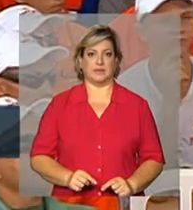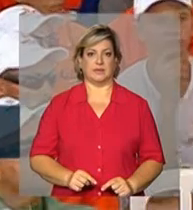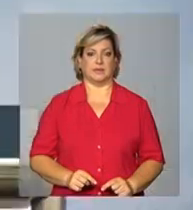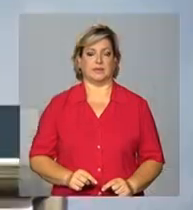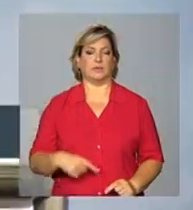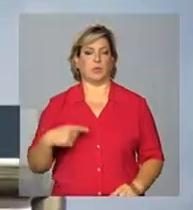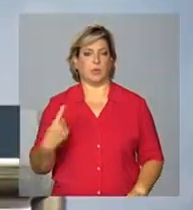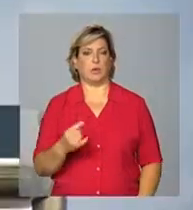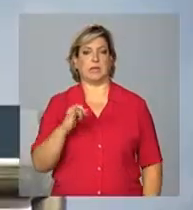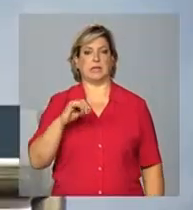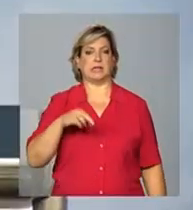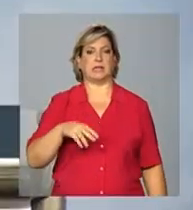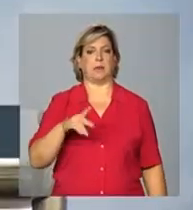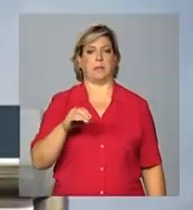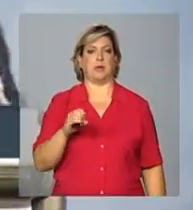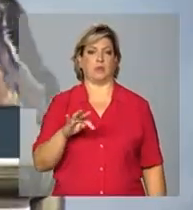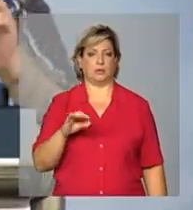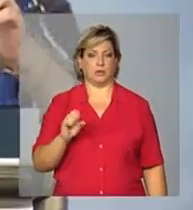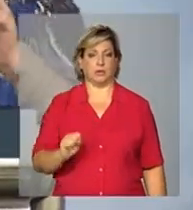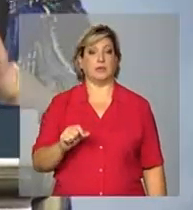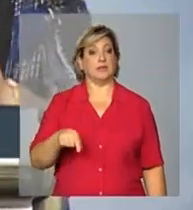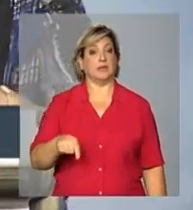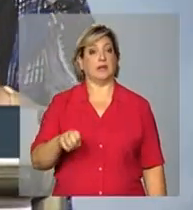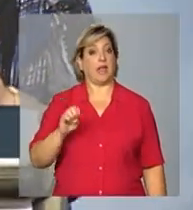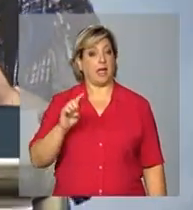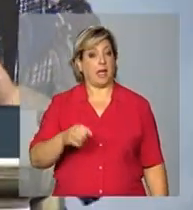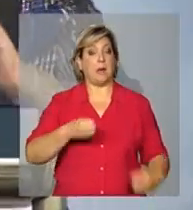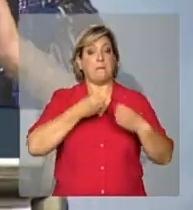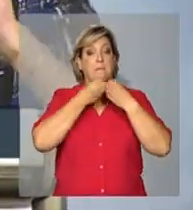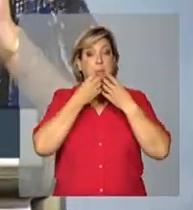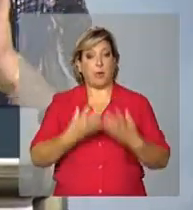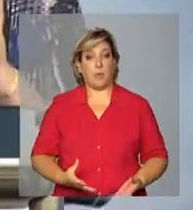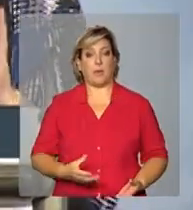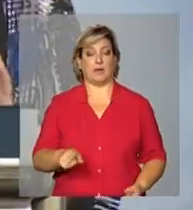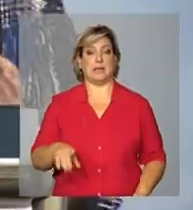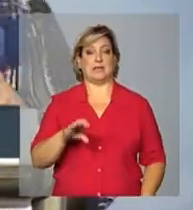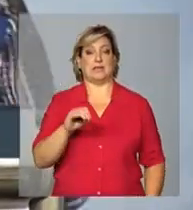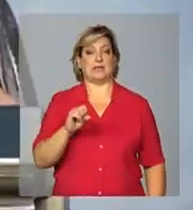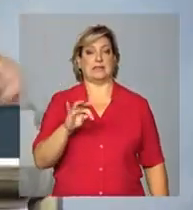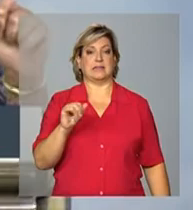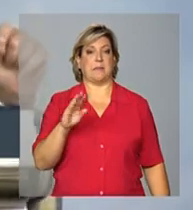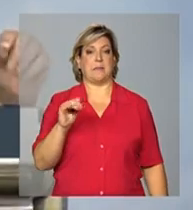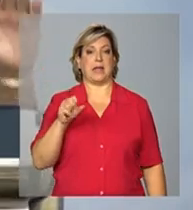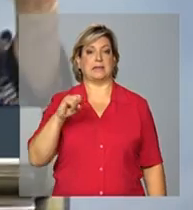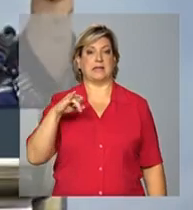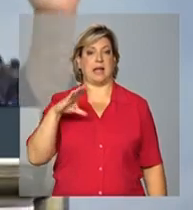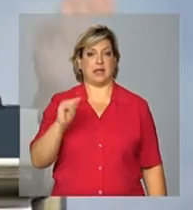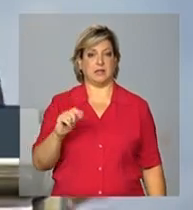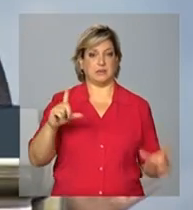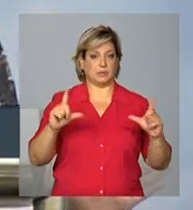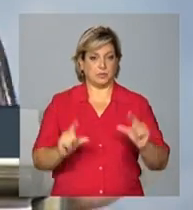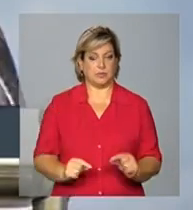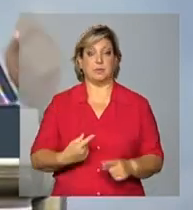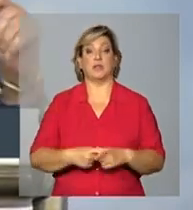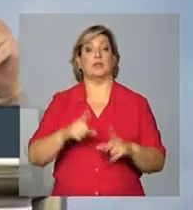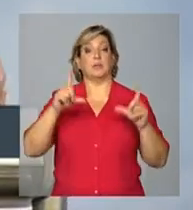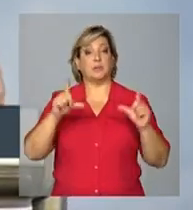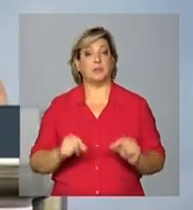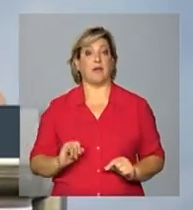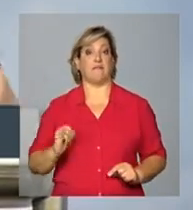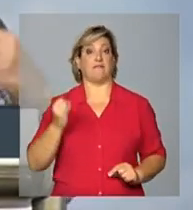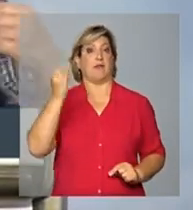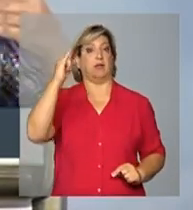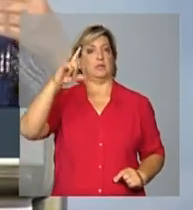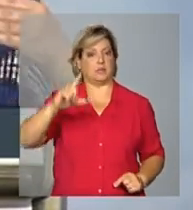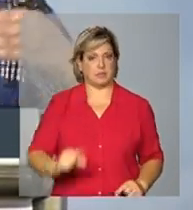dos impostos da cesta básica é boa, é muito boa, porque diminui a inflação,